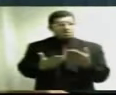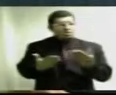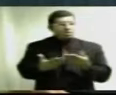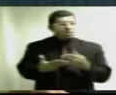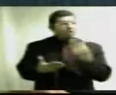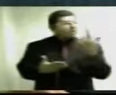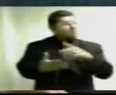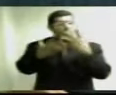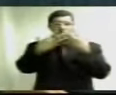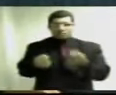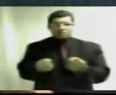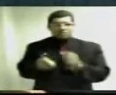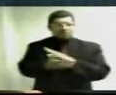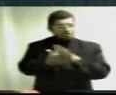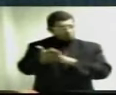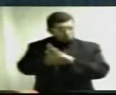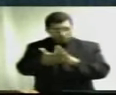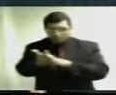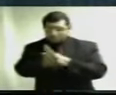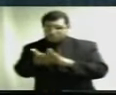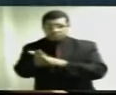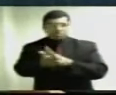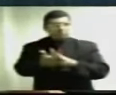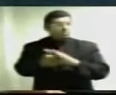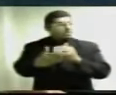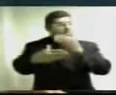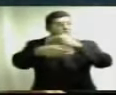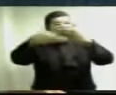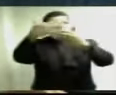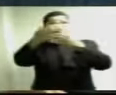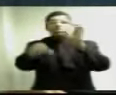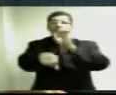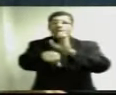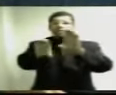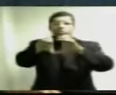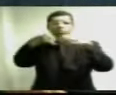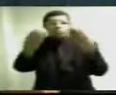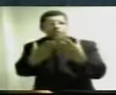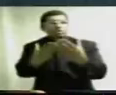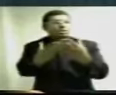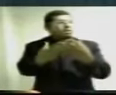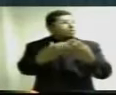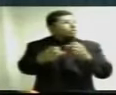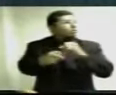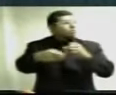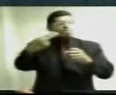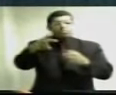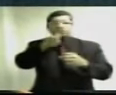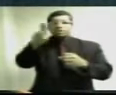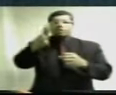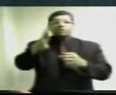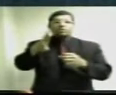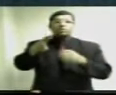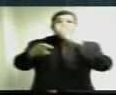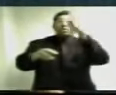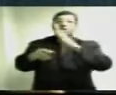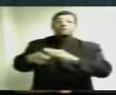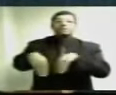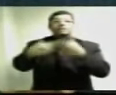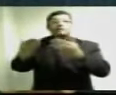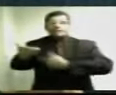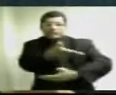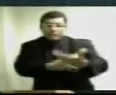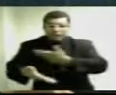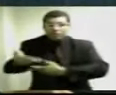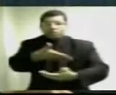é que não aceita mais que se construam estádios de milhões de reais Brasil afora e no